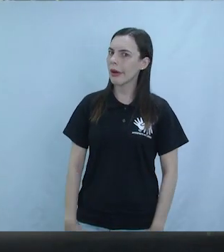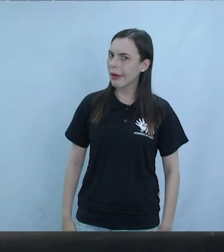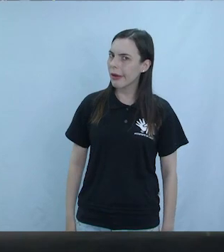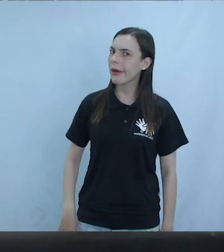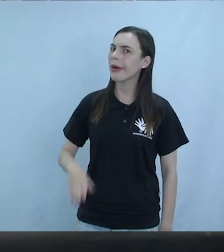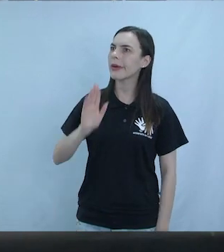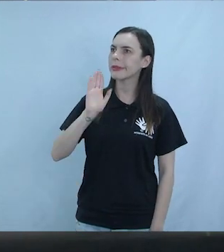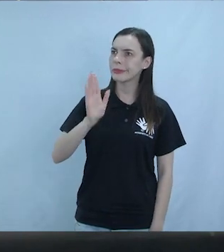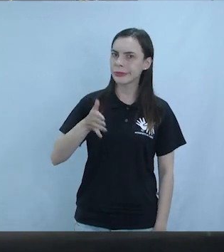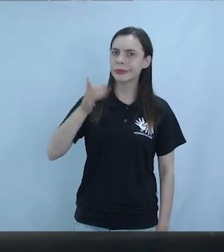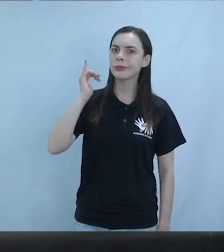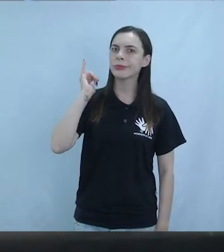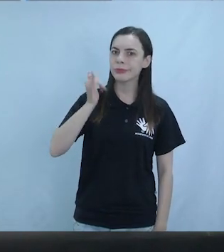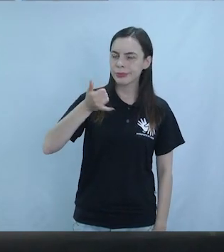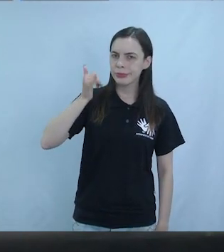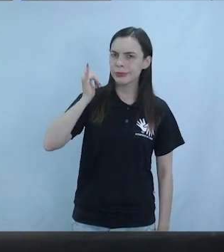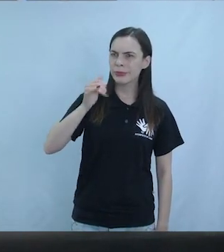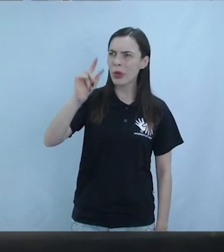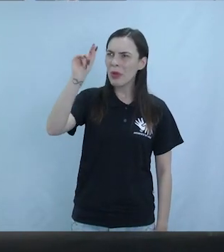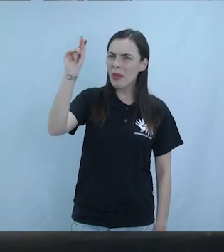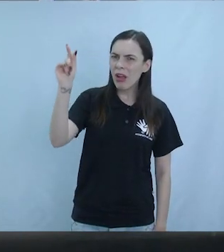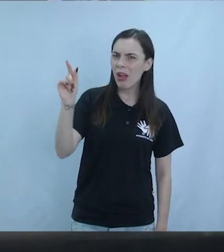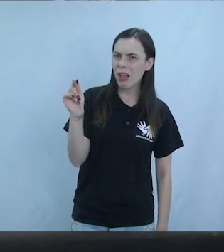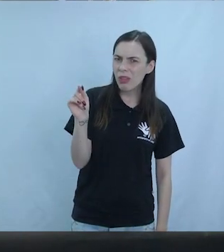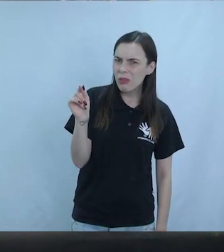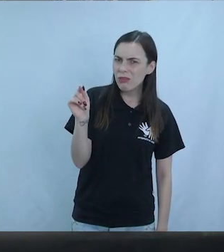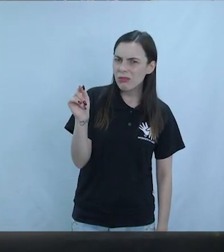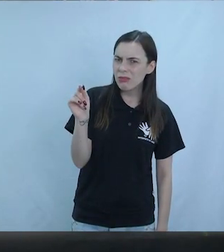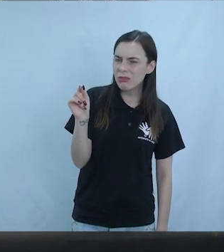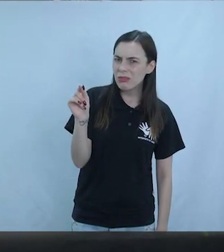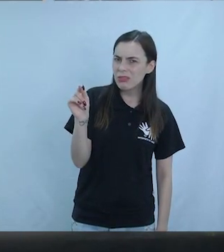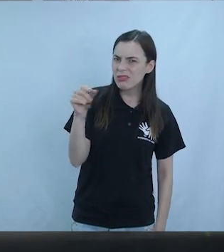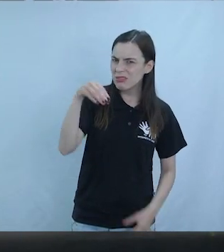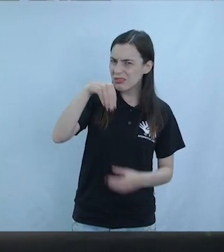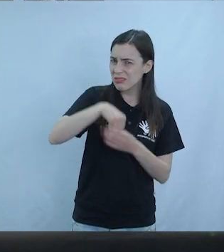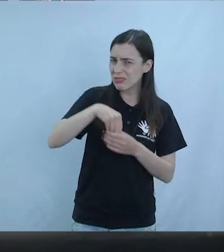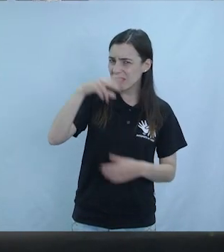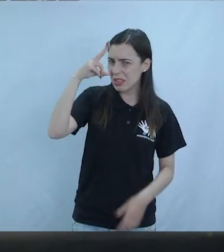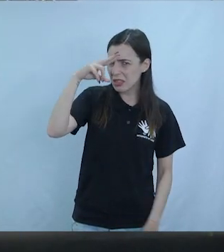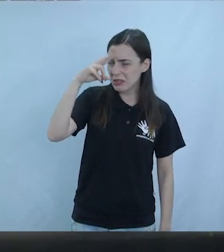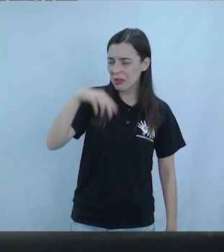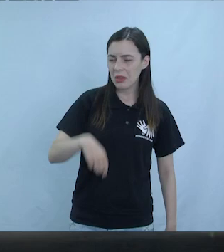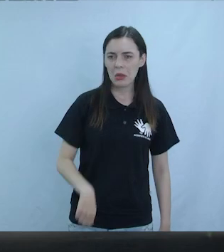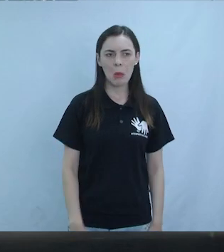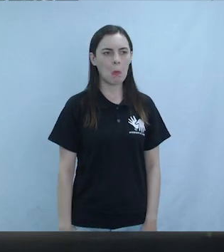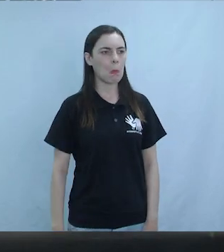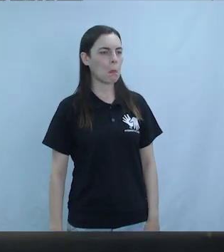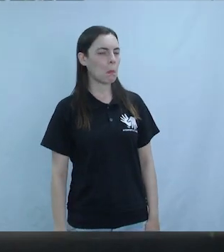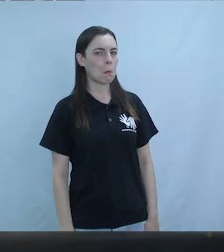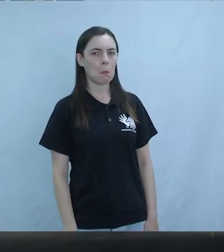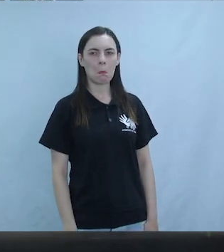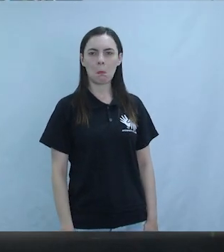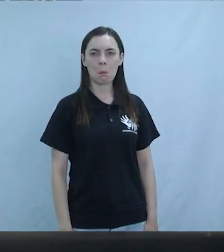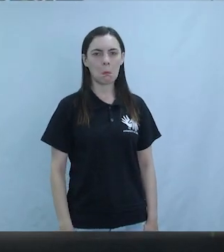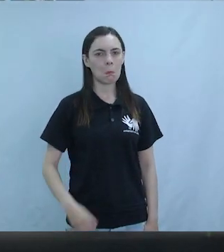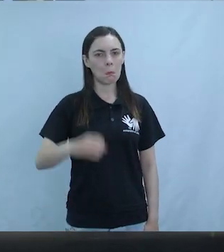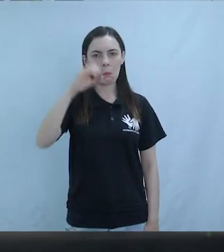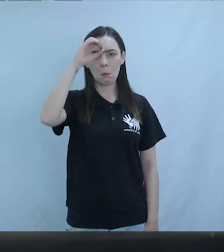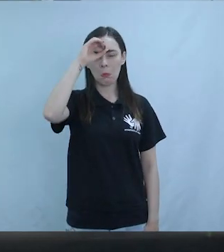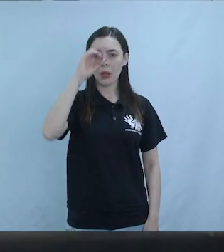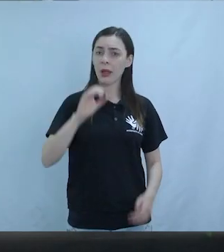Foi falado em algum momento de lua na nossa história? Não escutei.